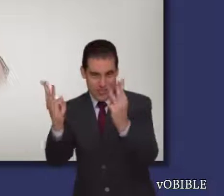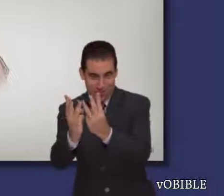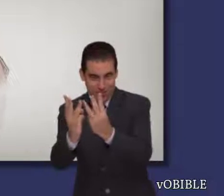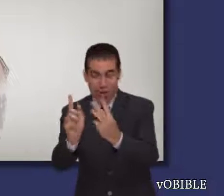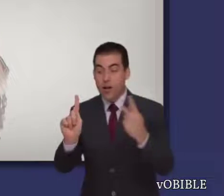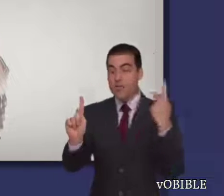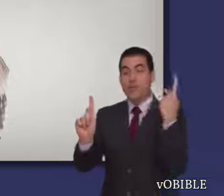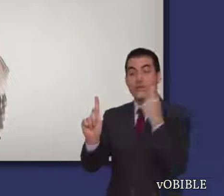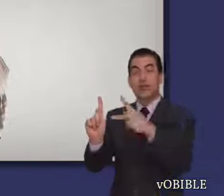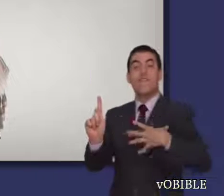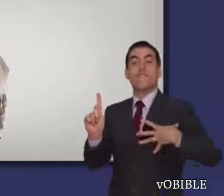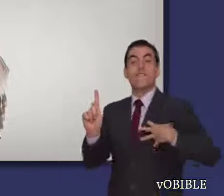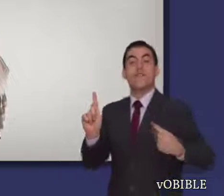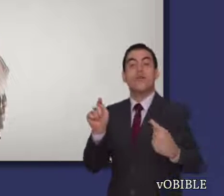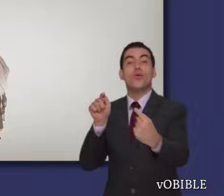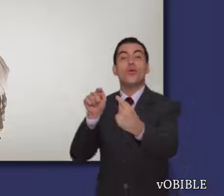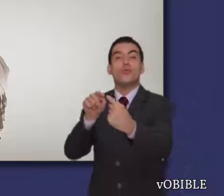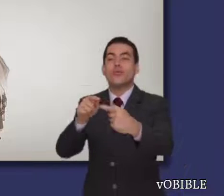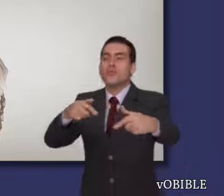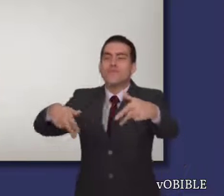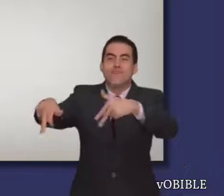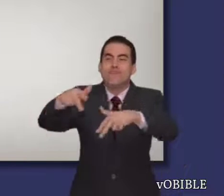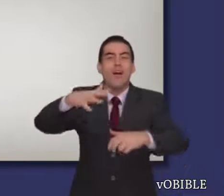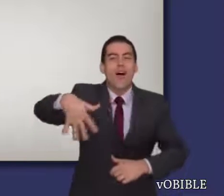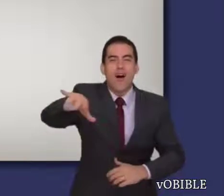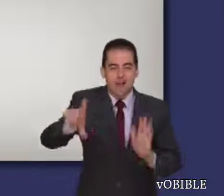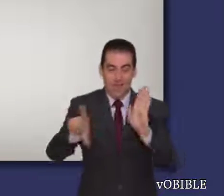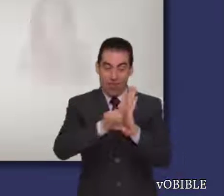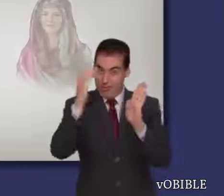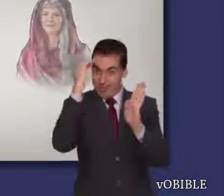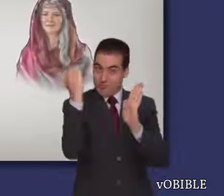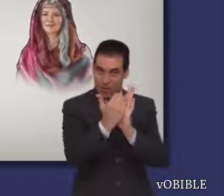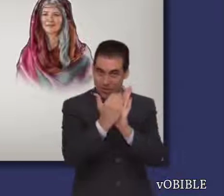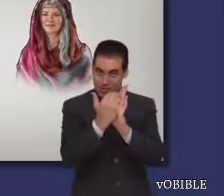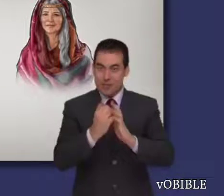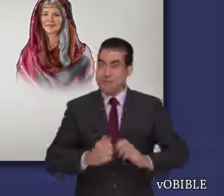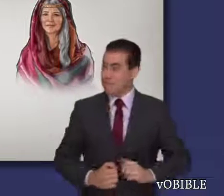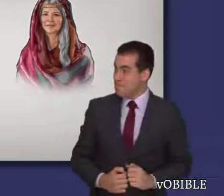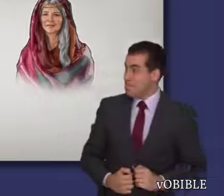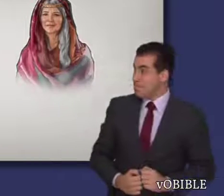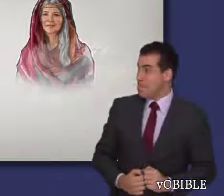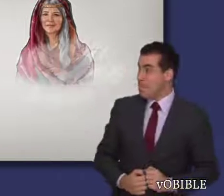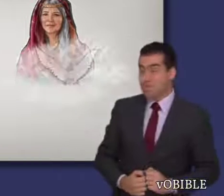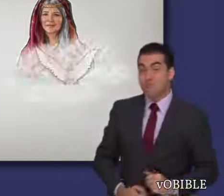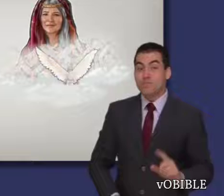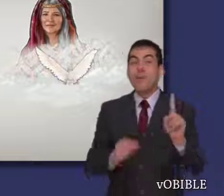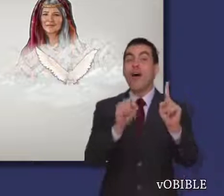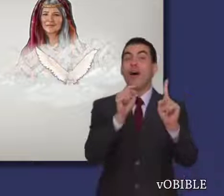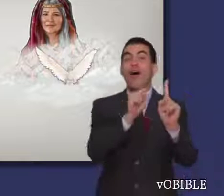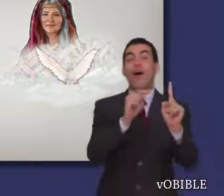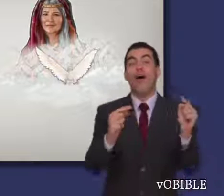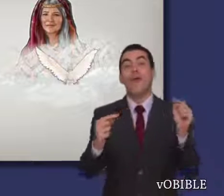filhos, ou cidadãos, que são escravos da lei mosaica. Sara e Isaac representam a Jerusalém